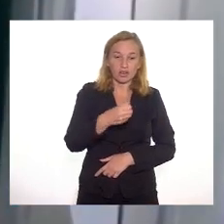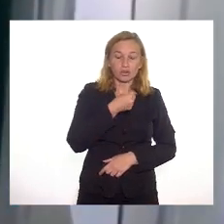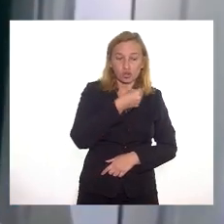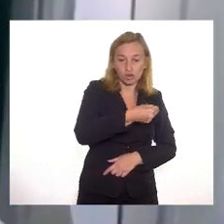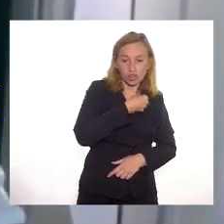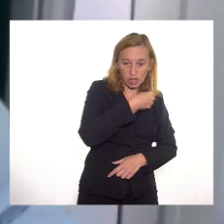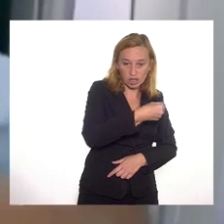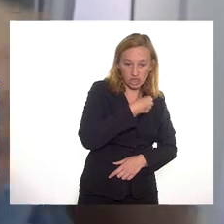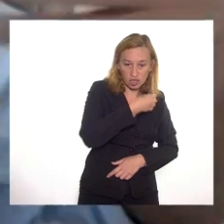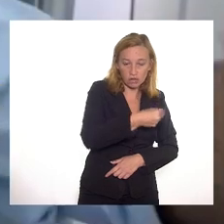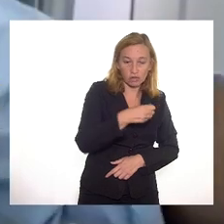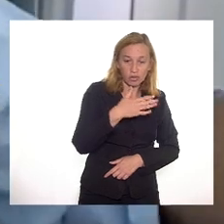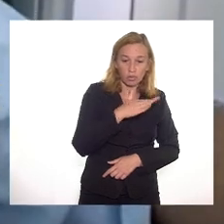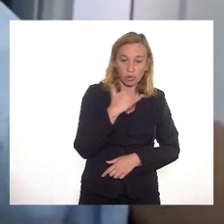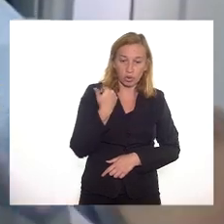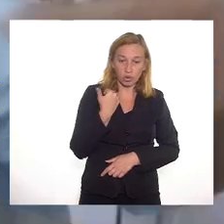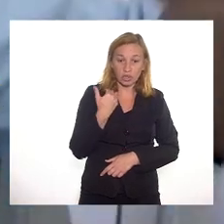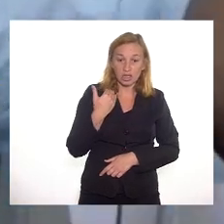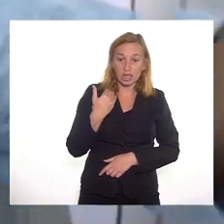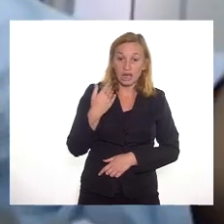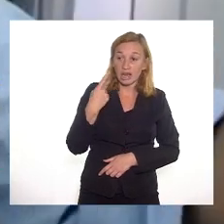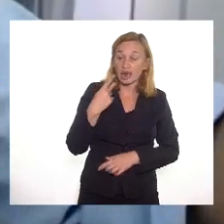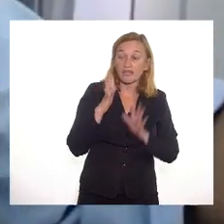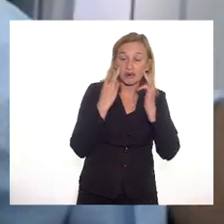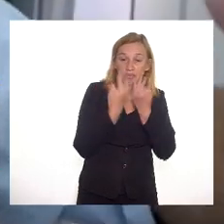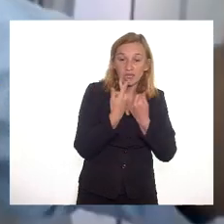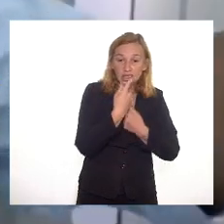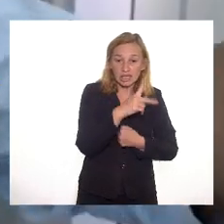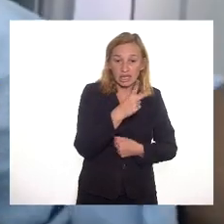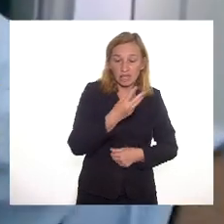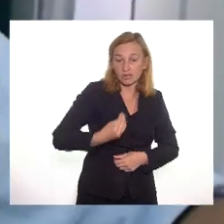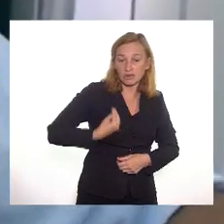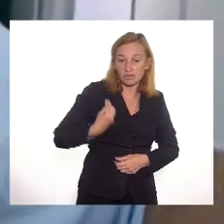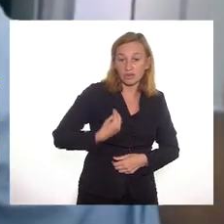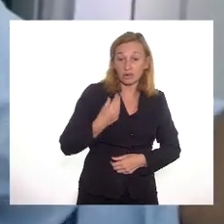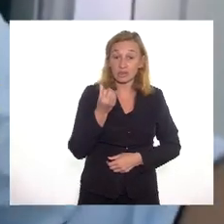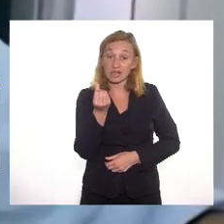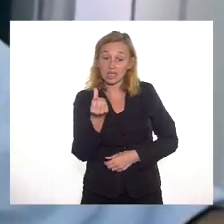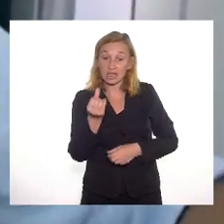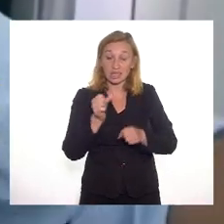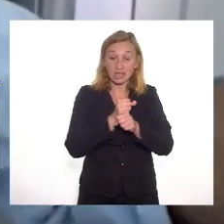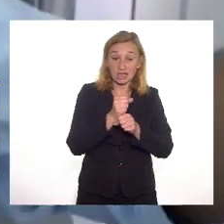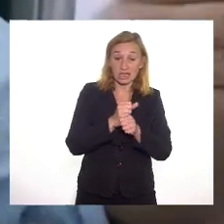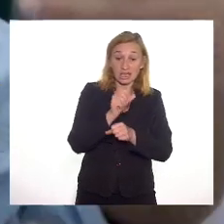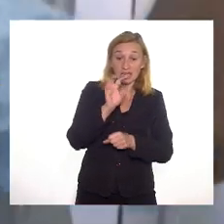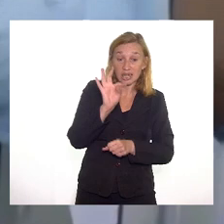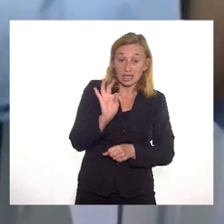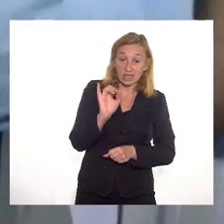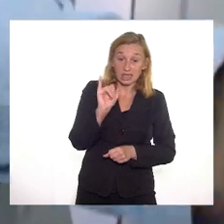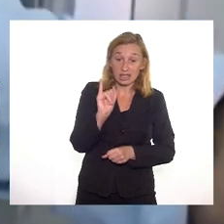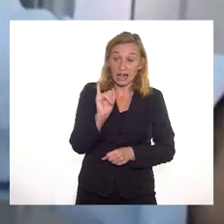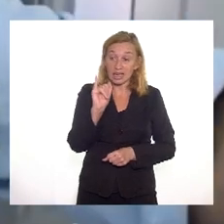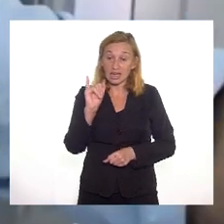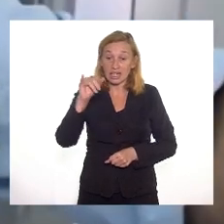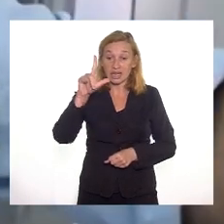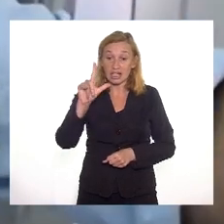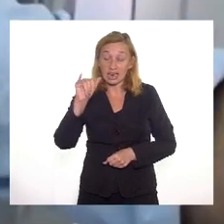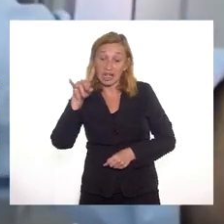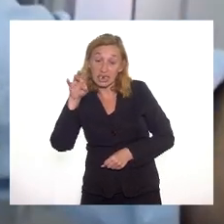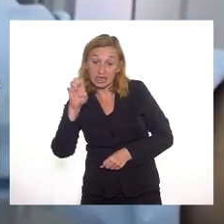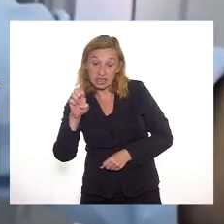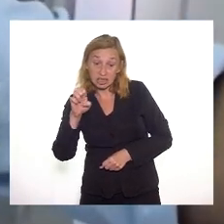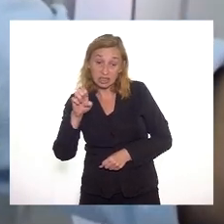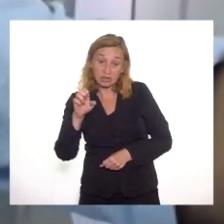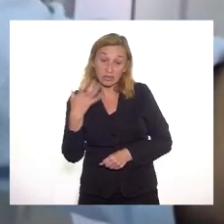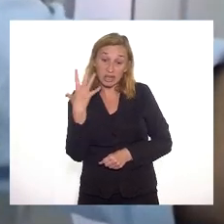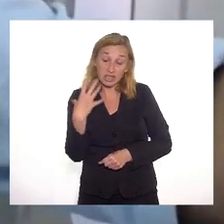autoritário do Camboja. E a família dele viveu 6 anos num campo de refugiados na Tailândia até serem aceitos para